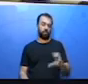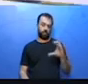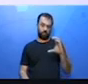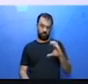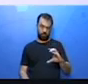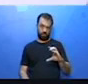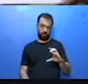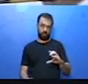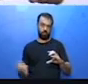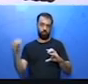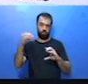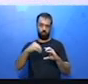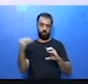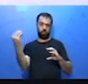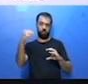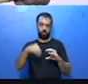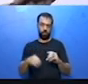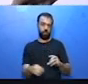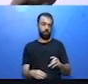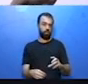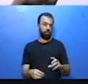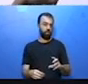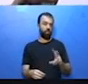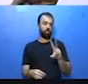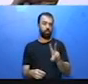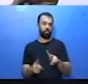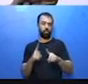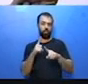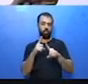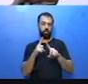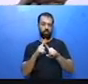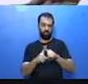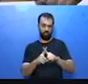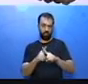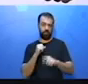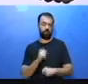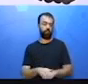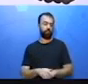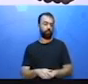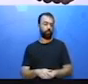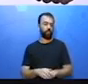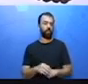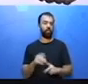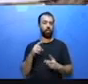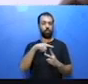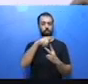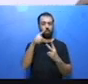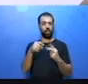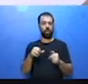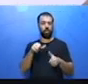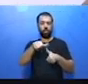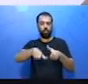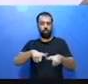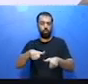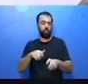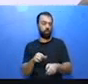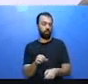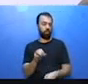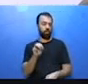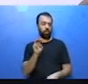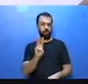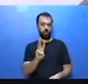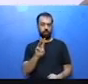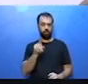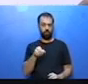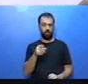Então eu vou substituir. O 2 não muda, que é da fórmula. O π, como o exercício não falou